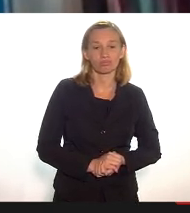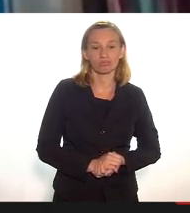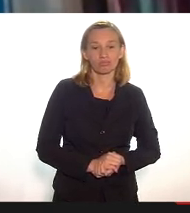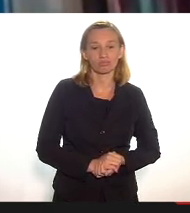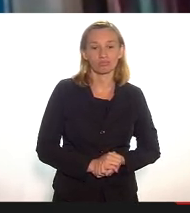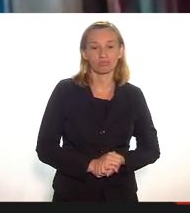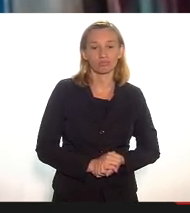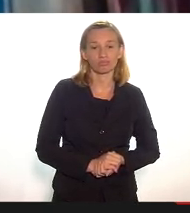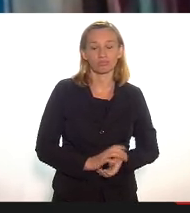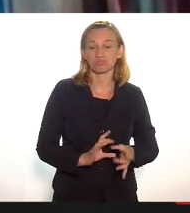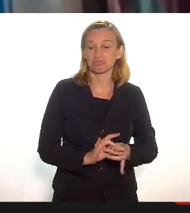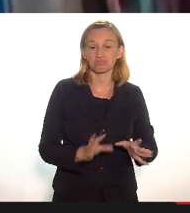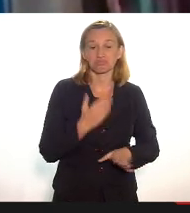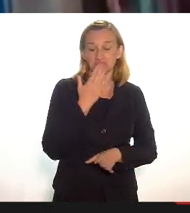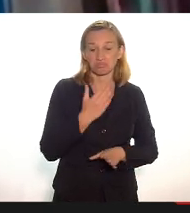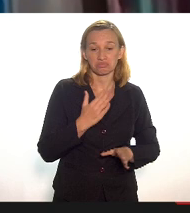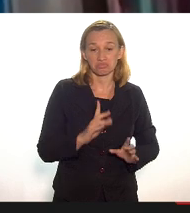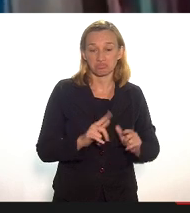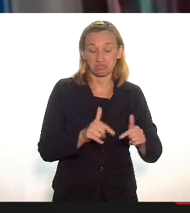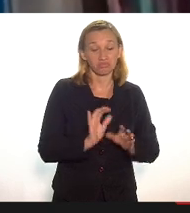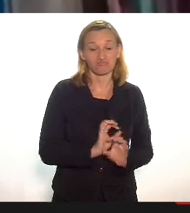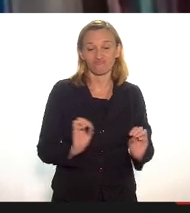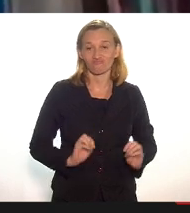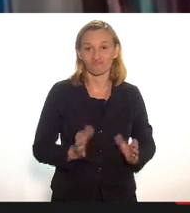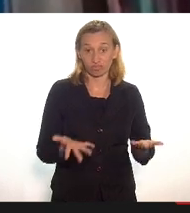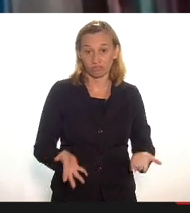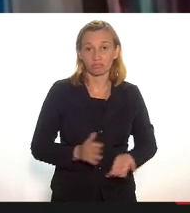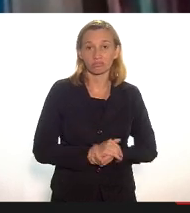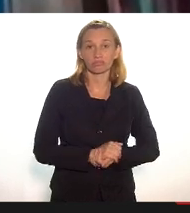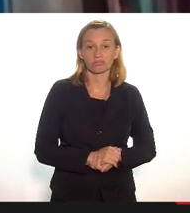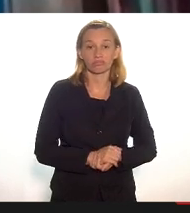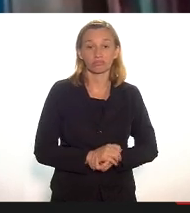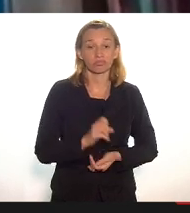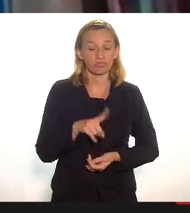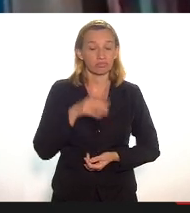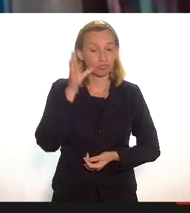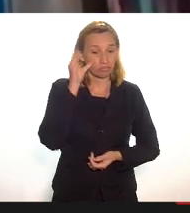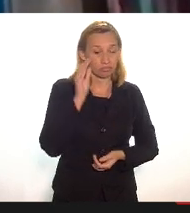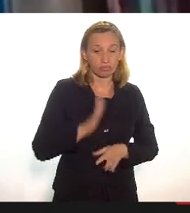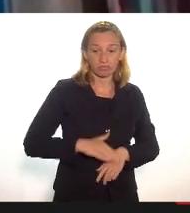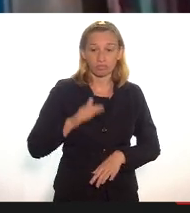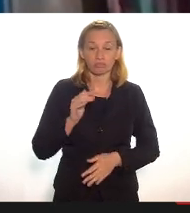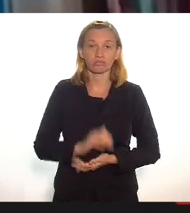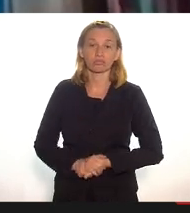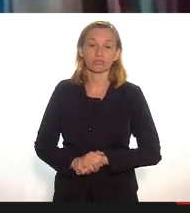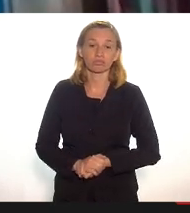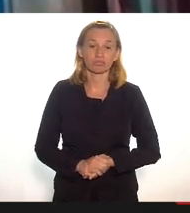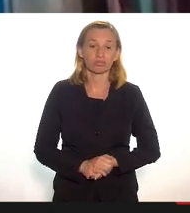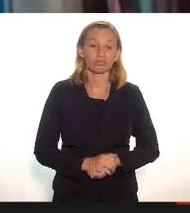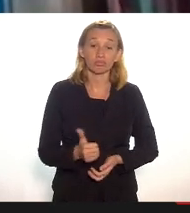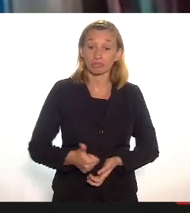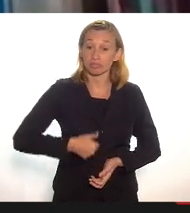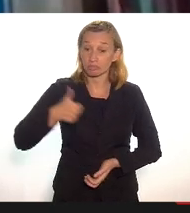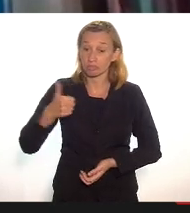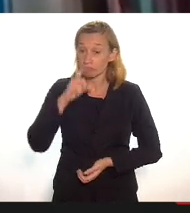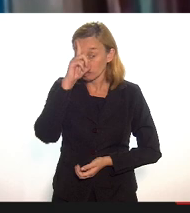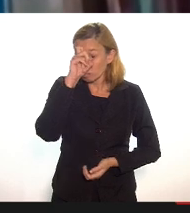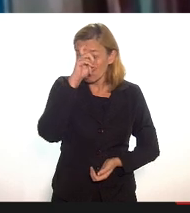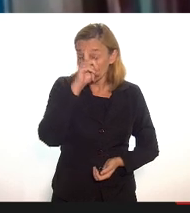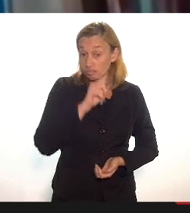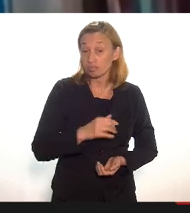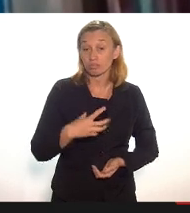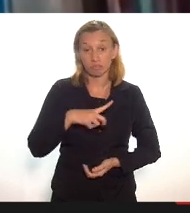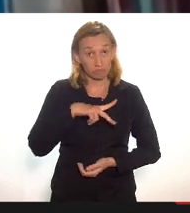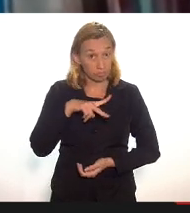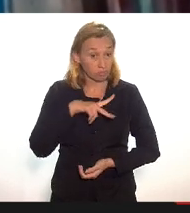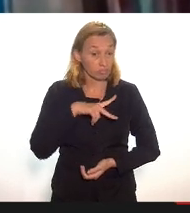não deixavam nenhum tipo de legado, né? Então, que seria muito mais interessante ter melhorado os hospitais